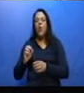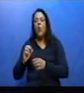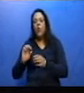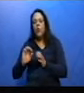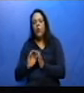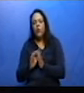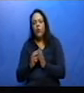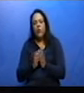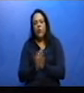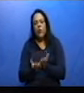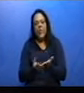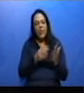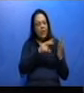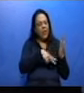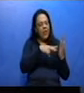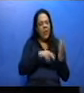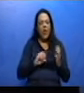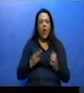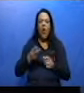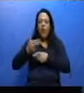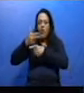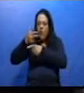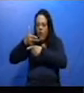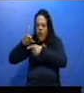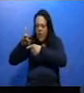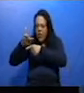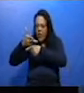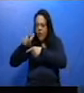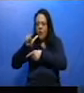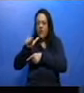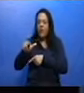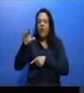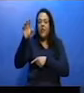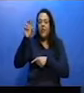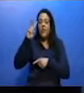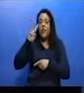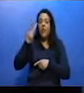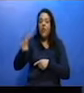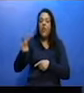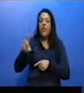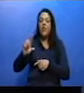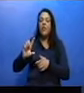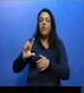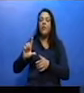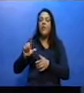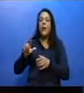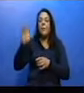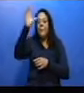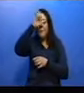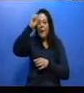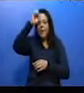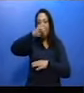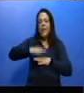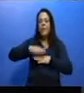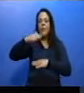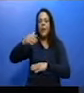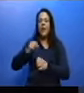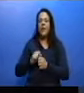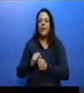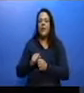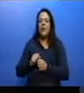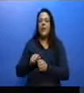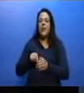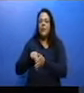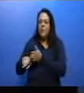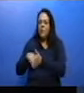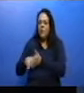lerem, para tirar as informações necessárias, certo? Aí vocês vão